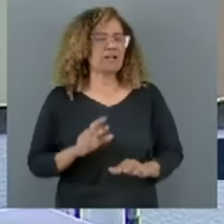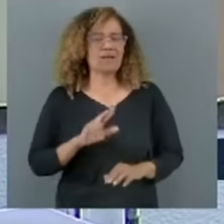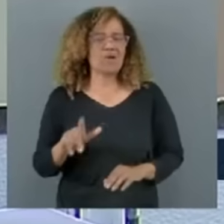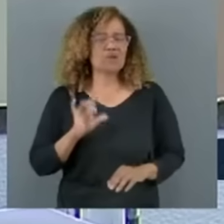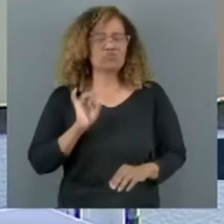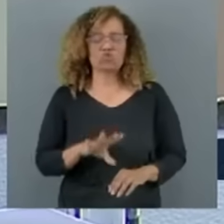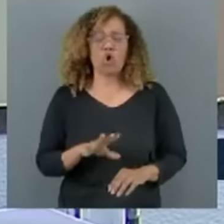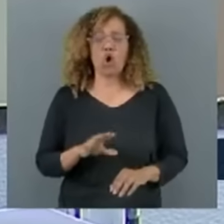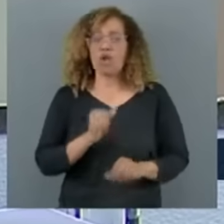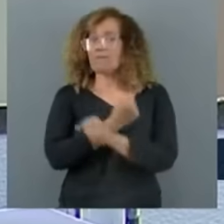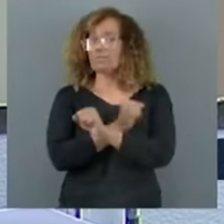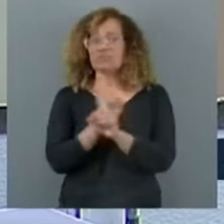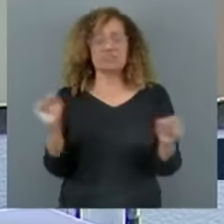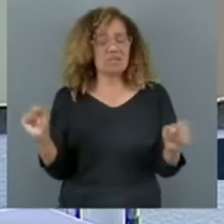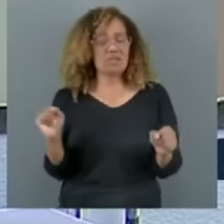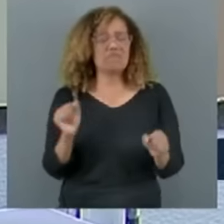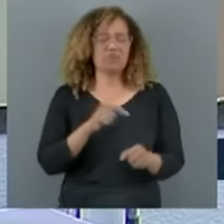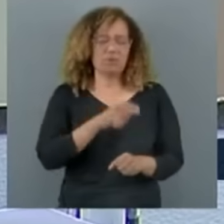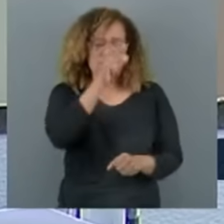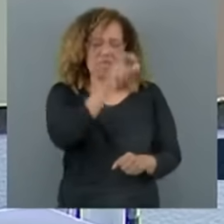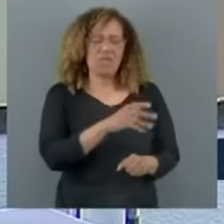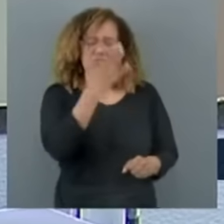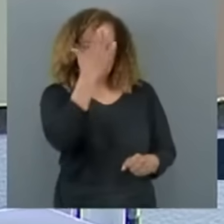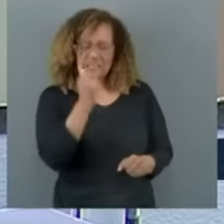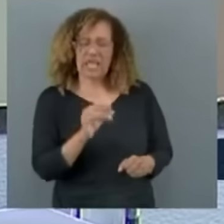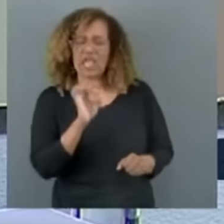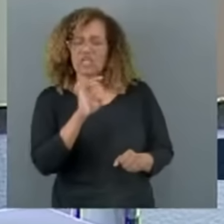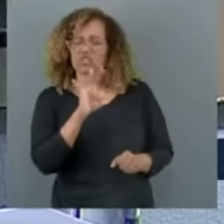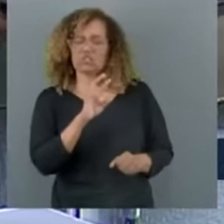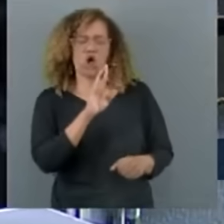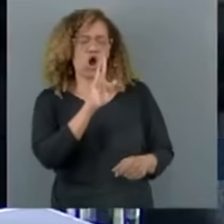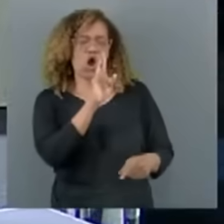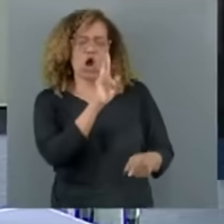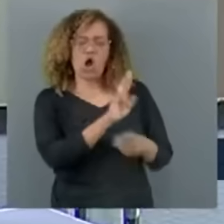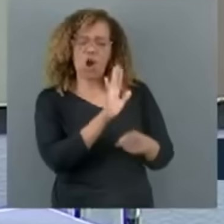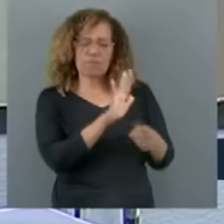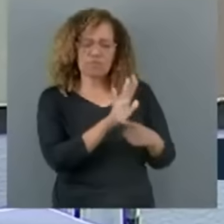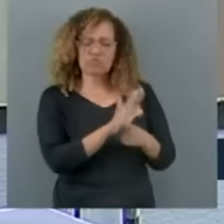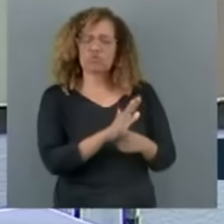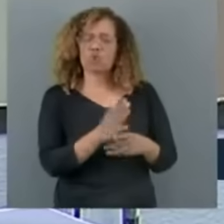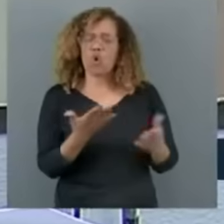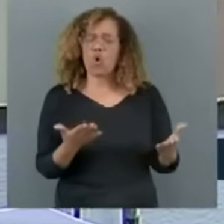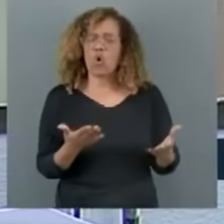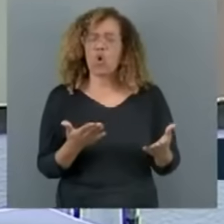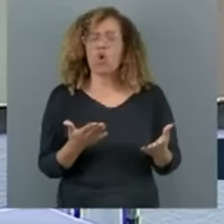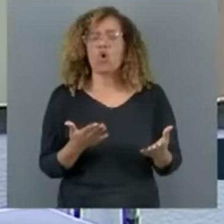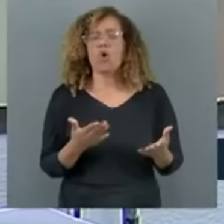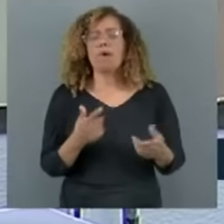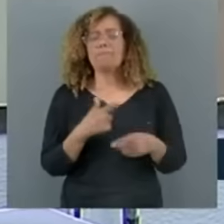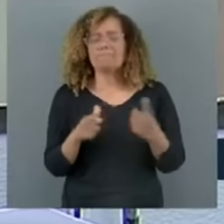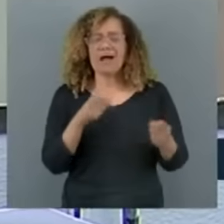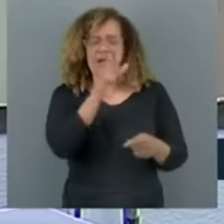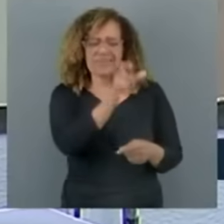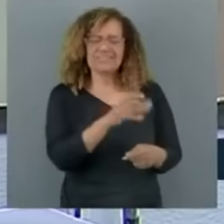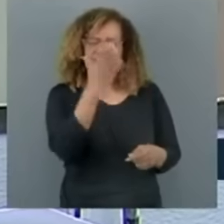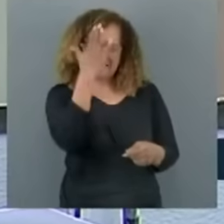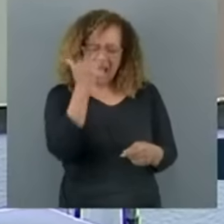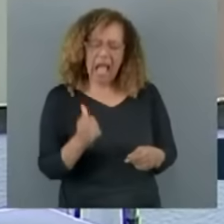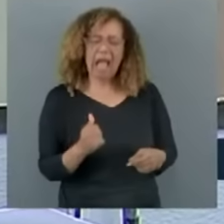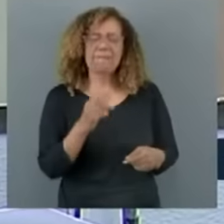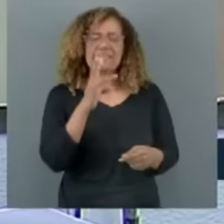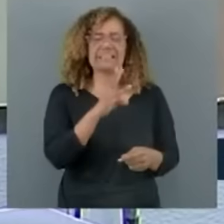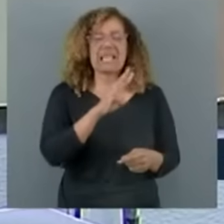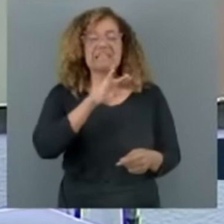Seria impossível. Eu sei que Vossa Excelência usou apenas como força retórica, porque Vossa Excelência sabe que 3